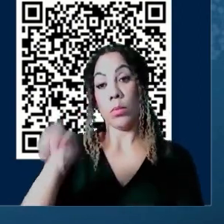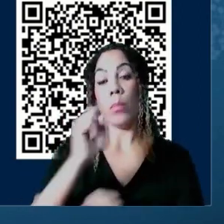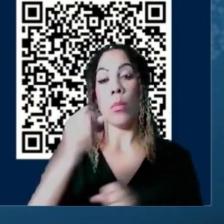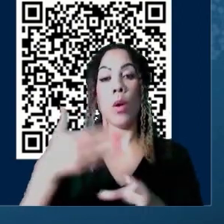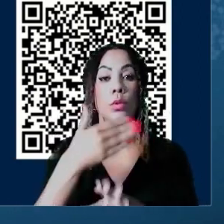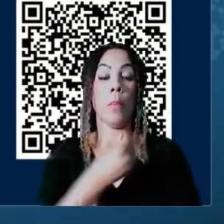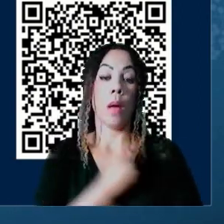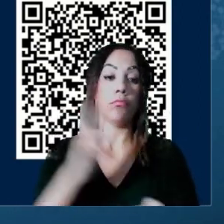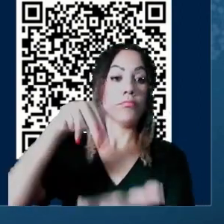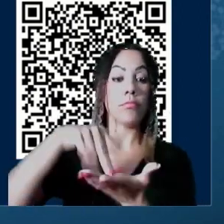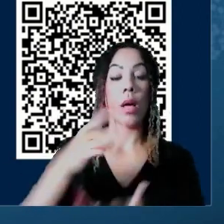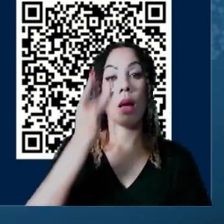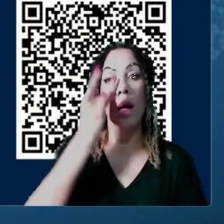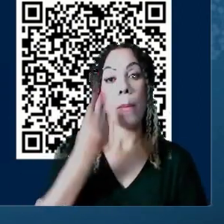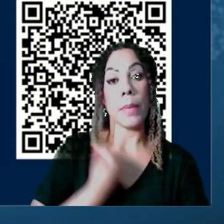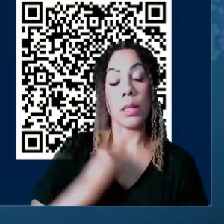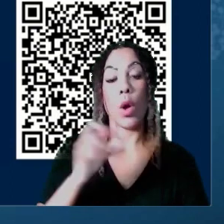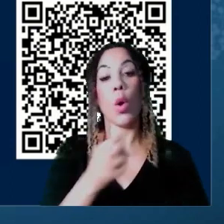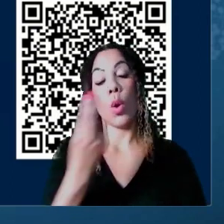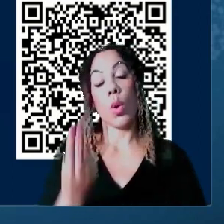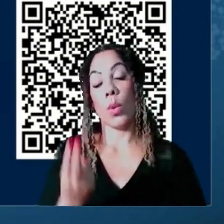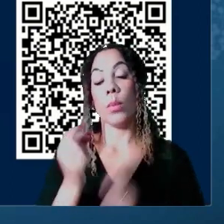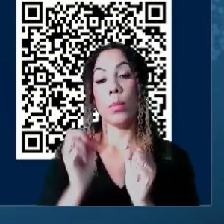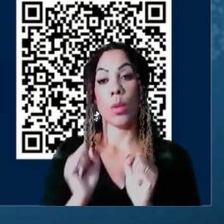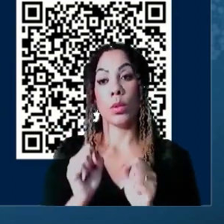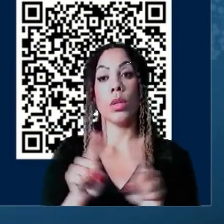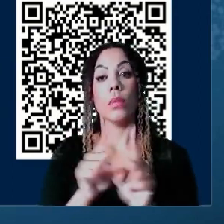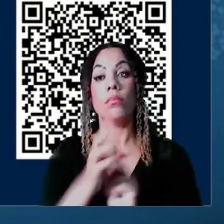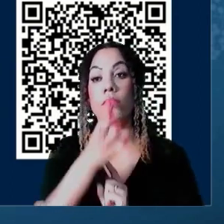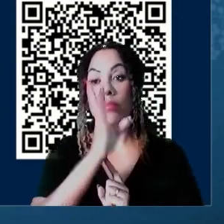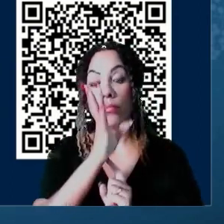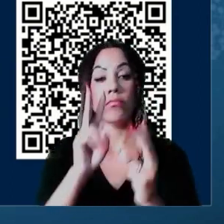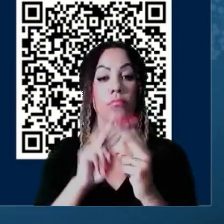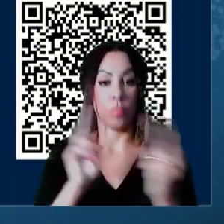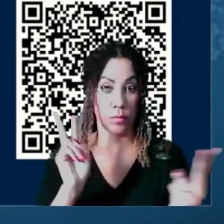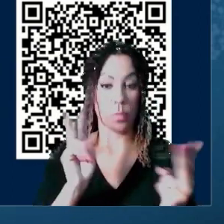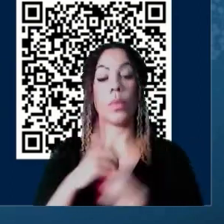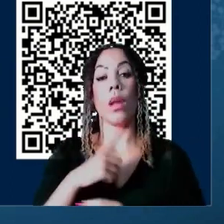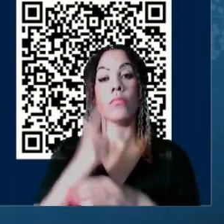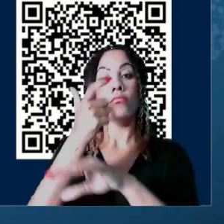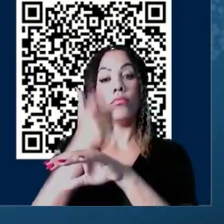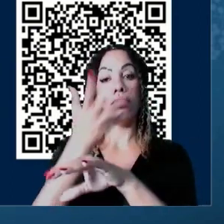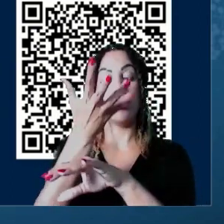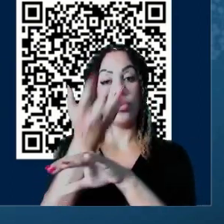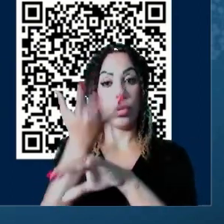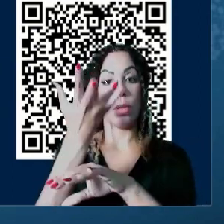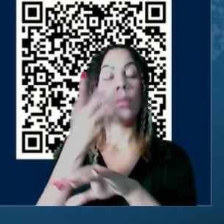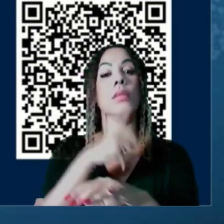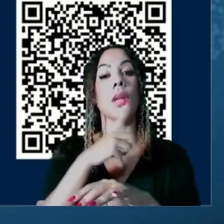participar presencialmente ou assistir online. O QR Code aqui, existe